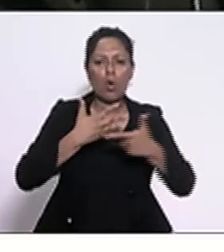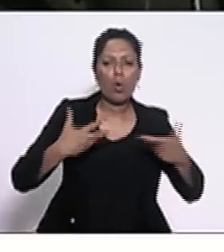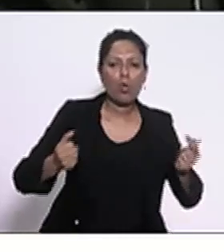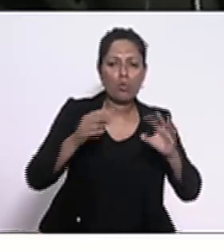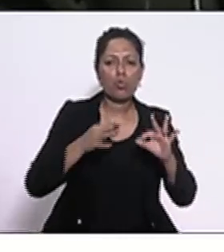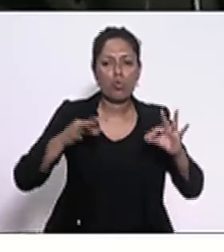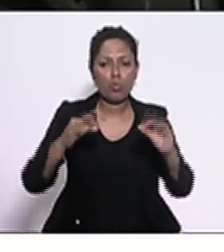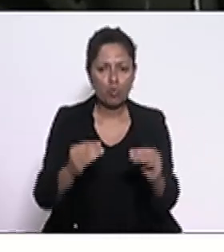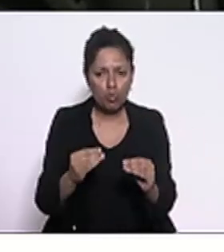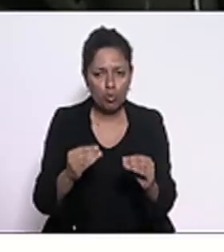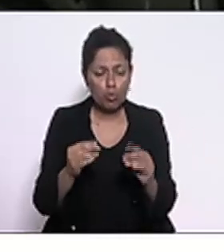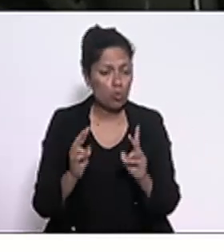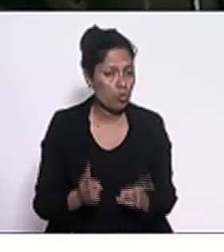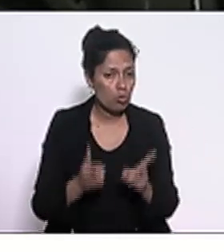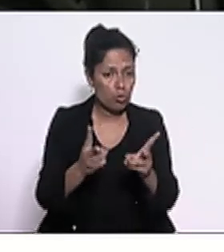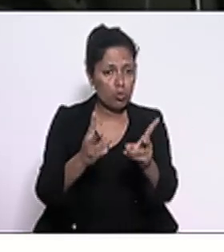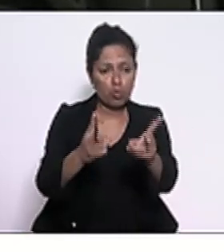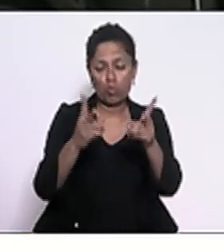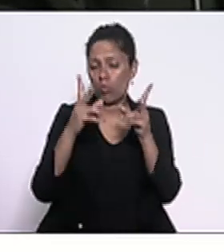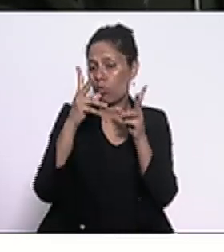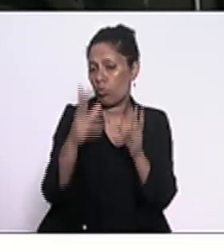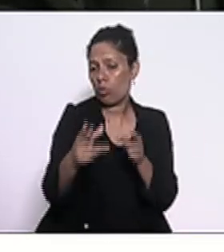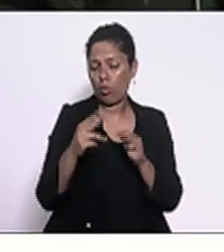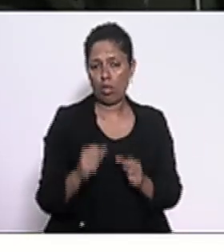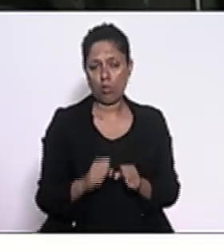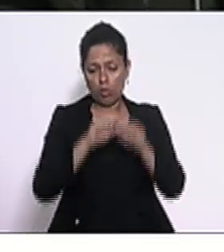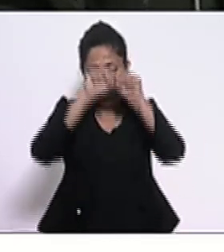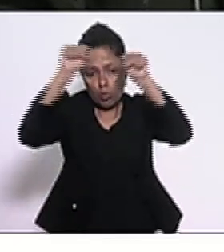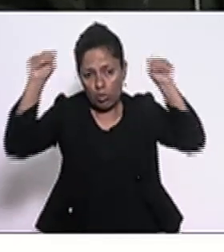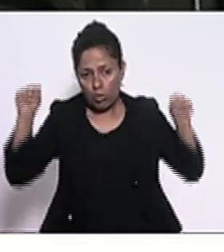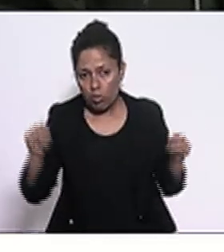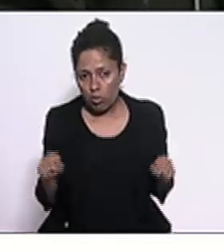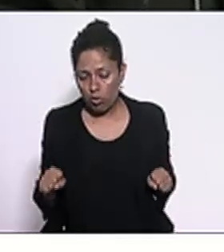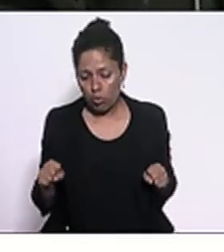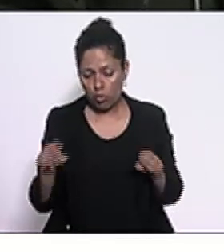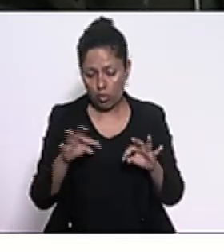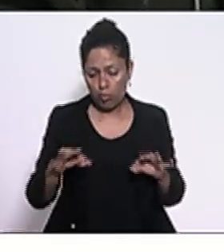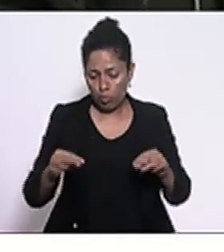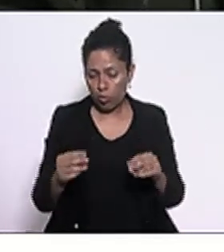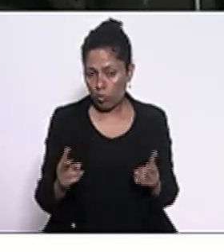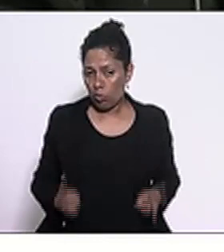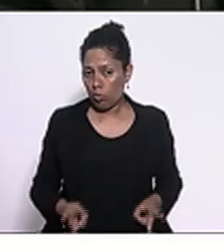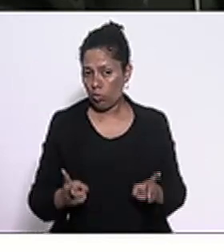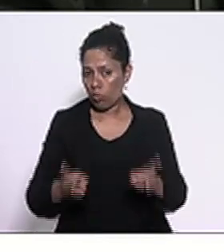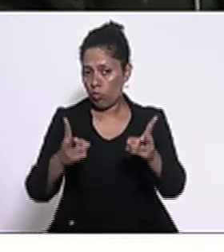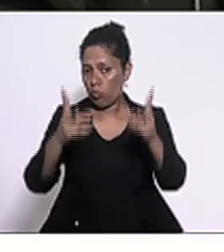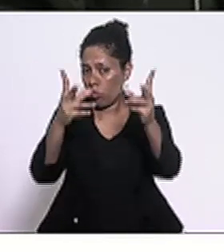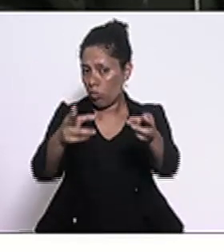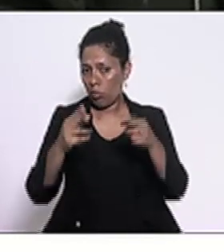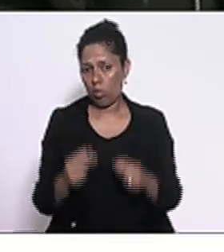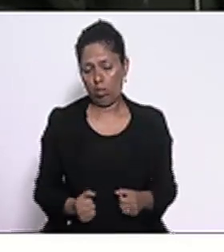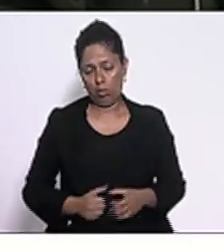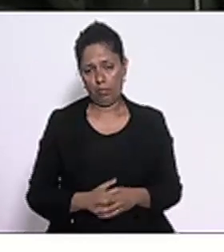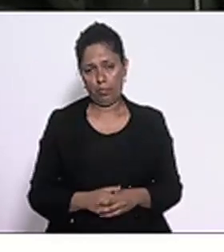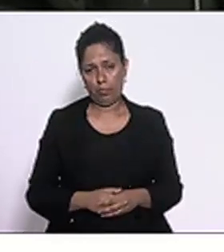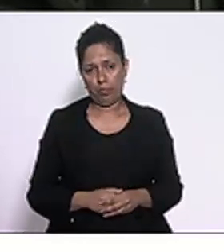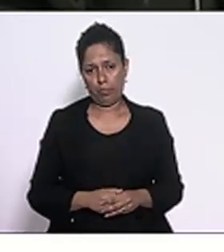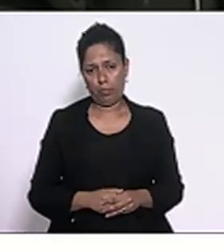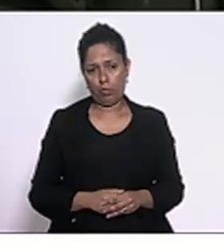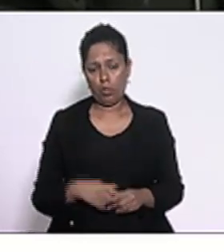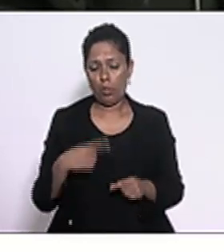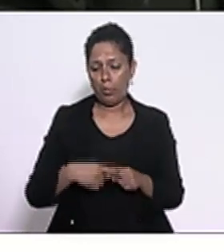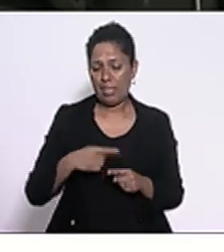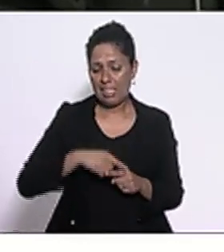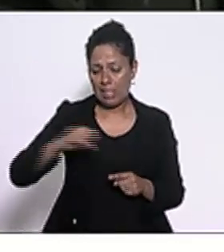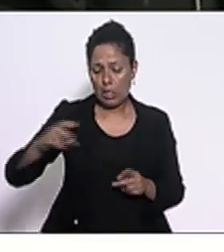estão preservadas, os sistemas estão sendo fiscalizados. E isso precisa continuar, para não acontecer